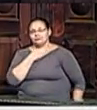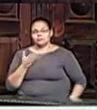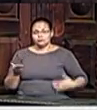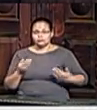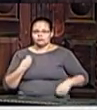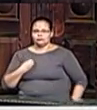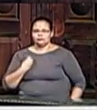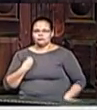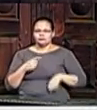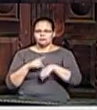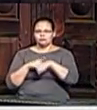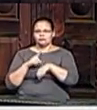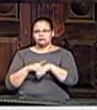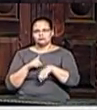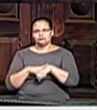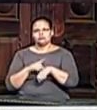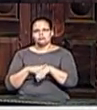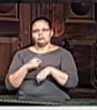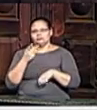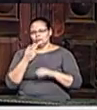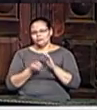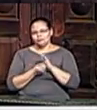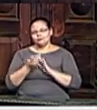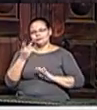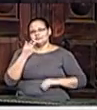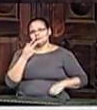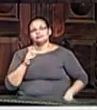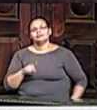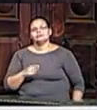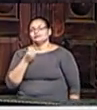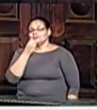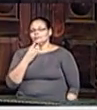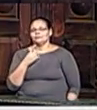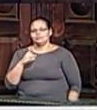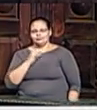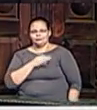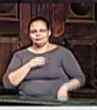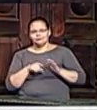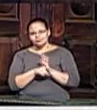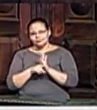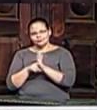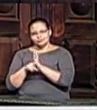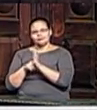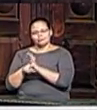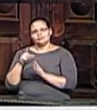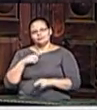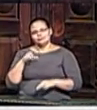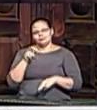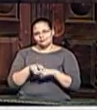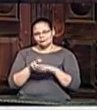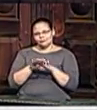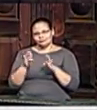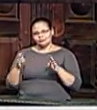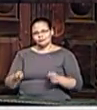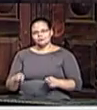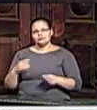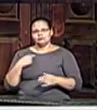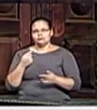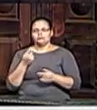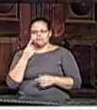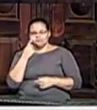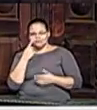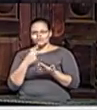era exatamente querer que as coisas fossem feitas e realizadas com transparência,